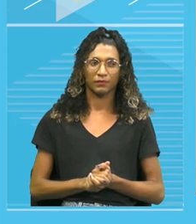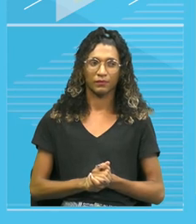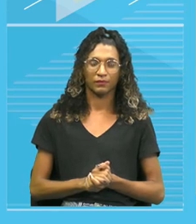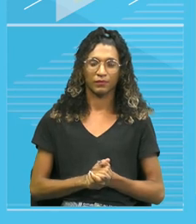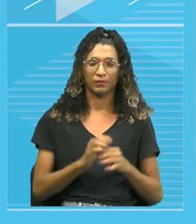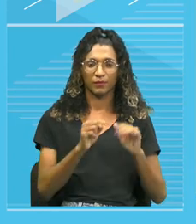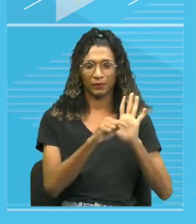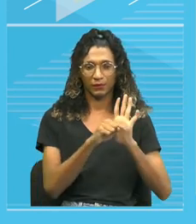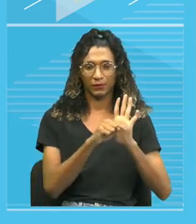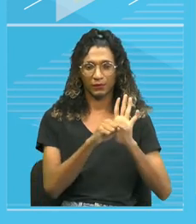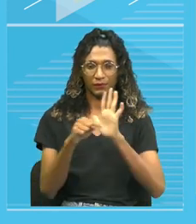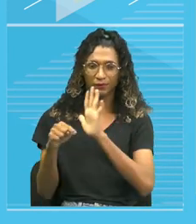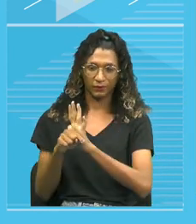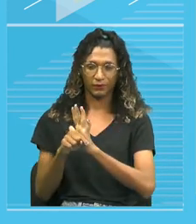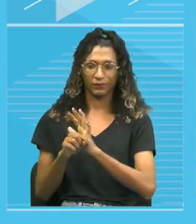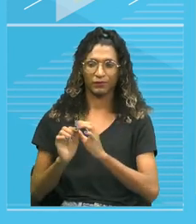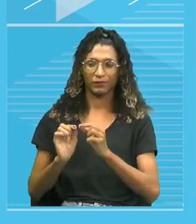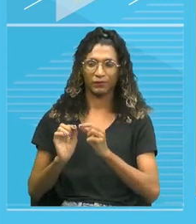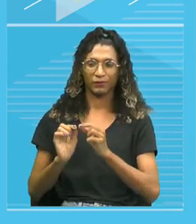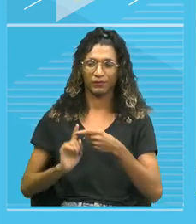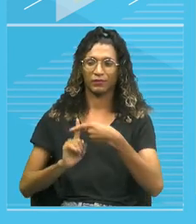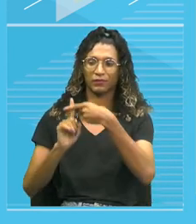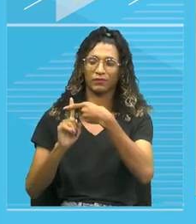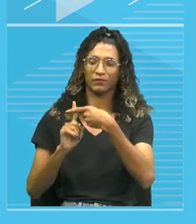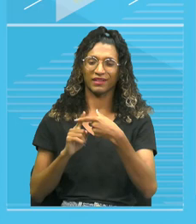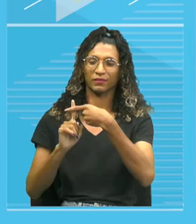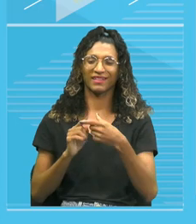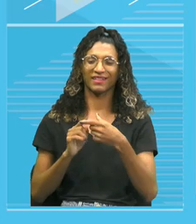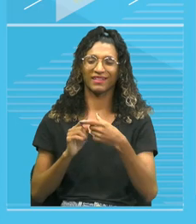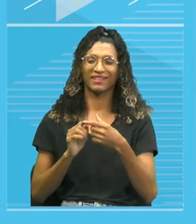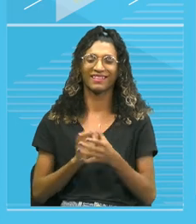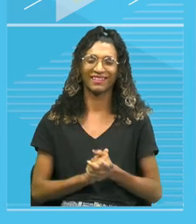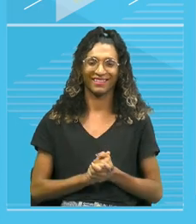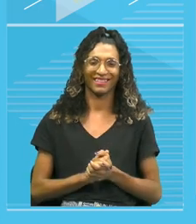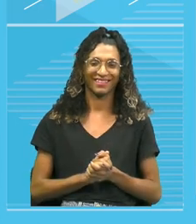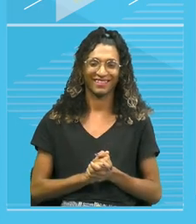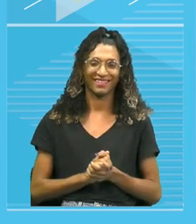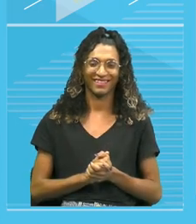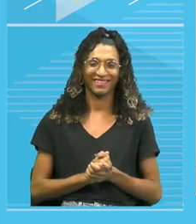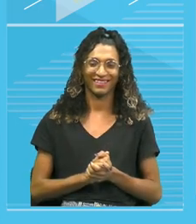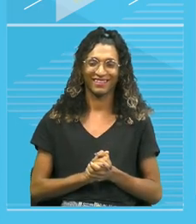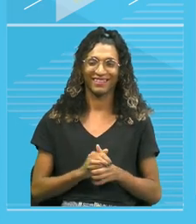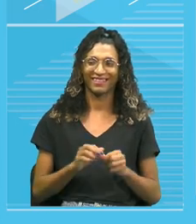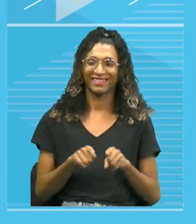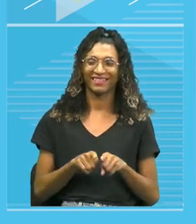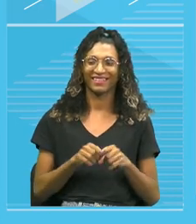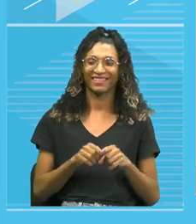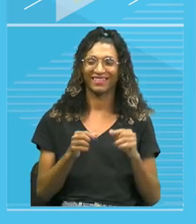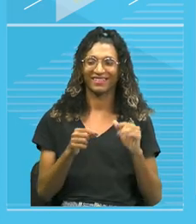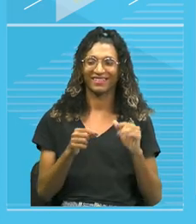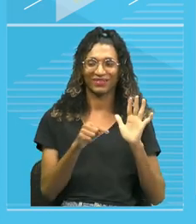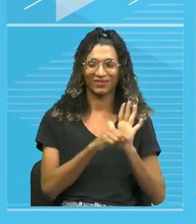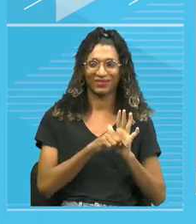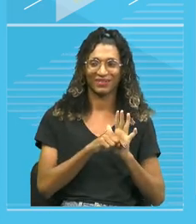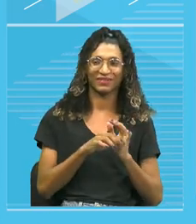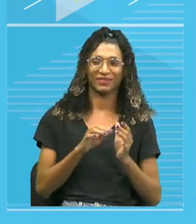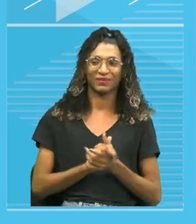menos com menos dá mais então ó delta h fica menos